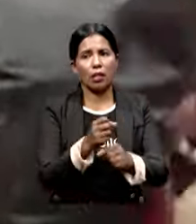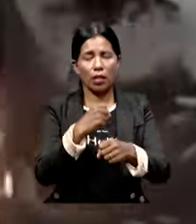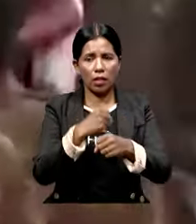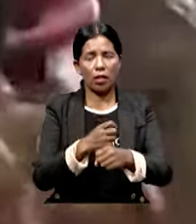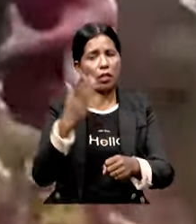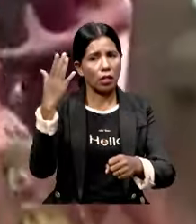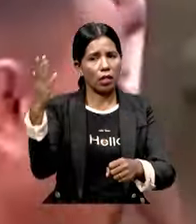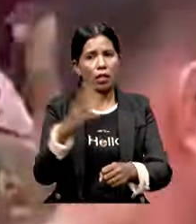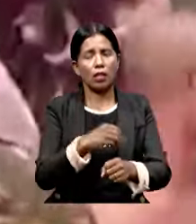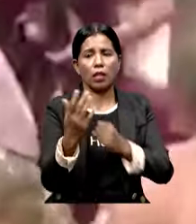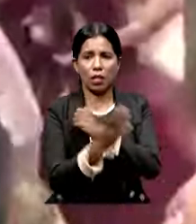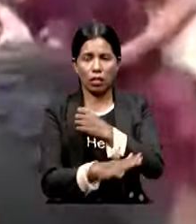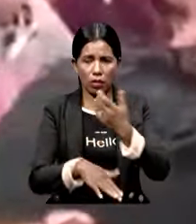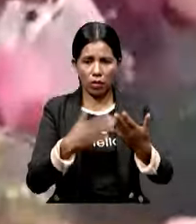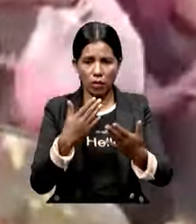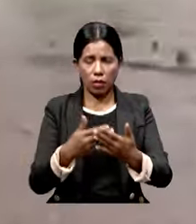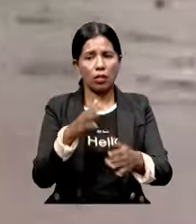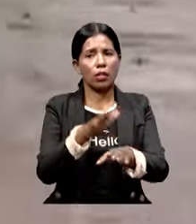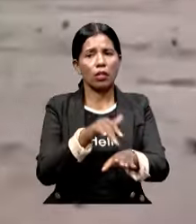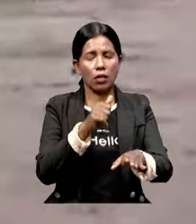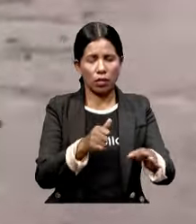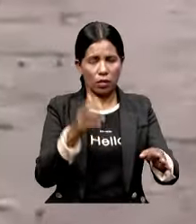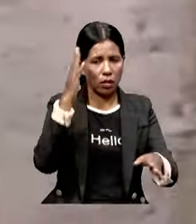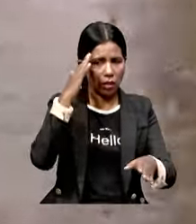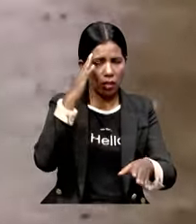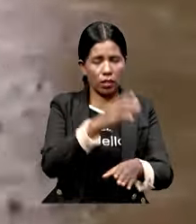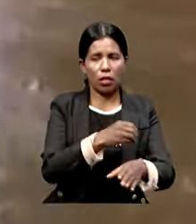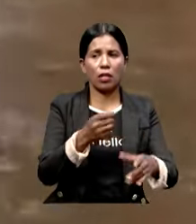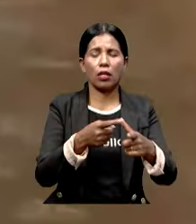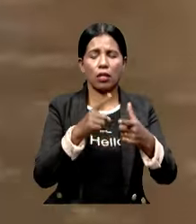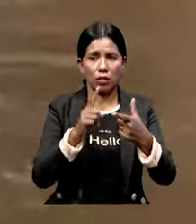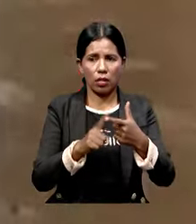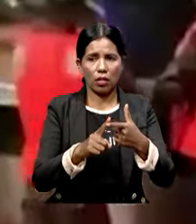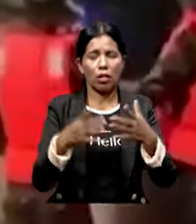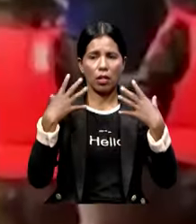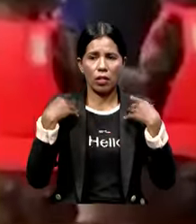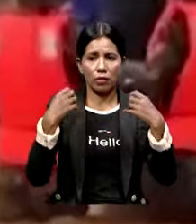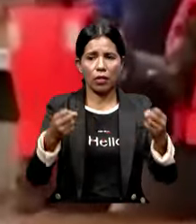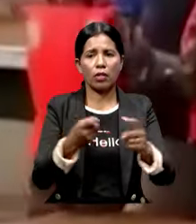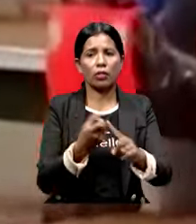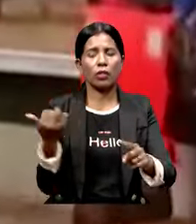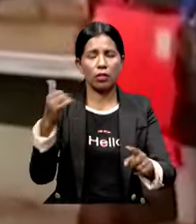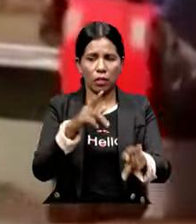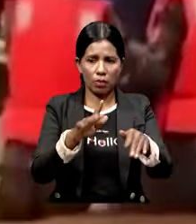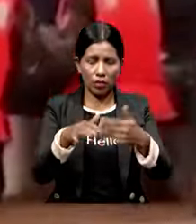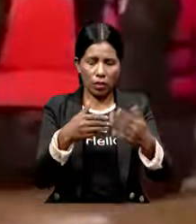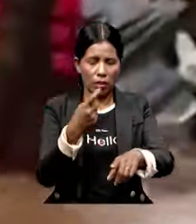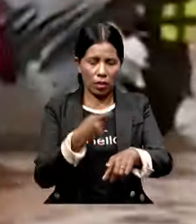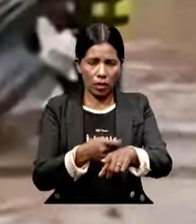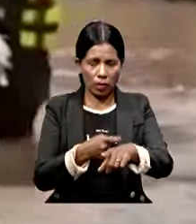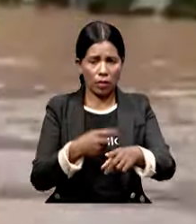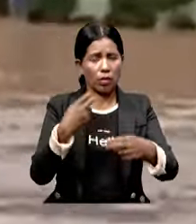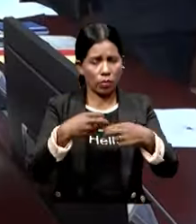da down ona e a nação Sira nebe afetado ou de reconhece resiliência no força, o si sirania população nia tempo